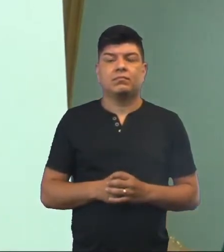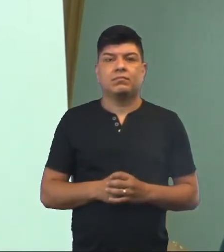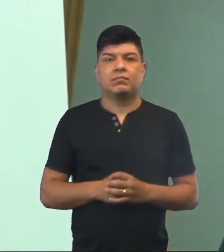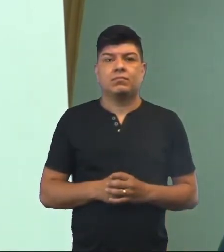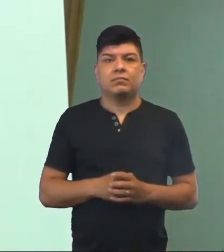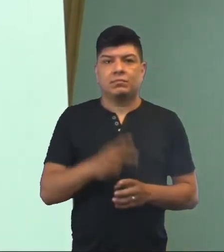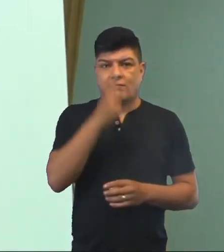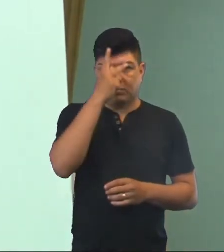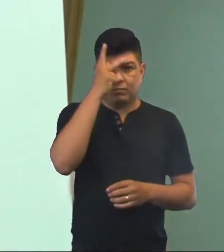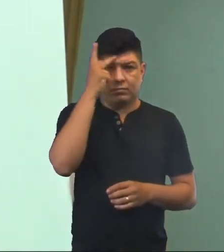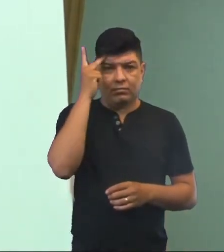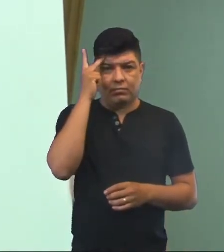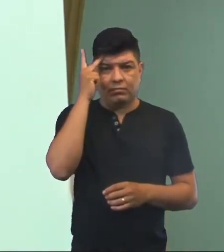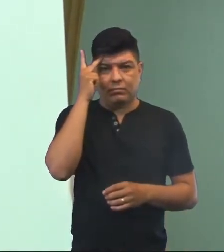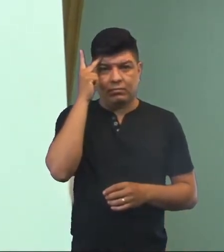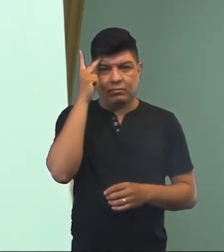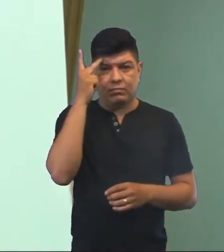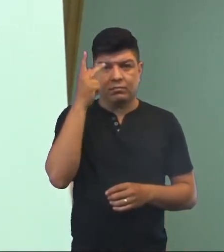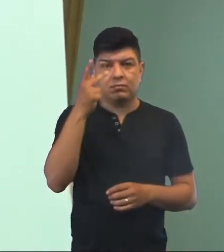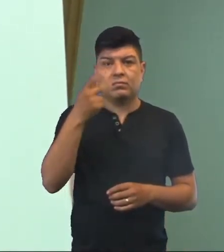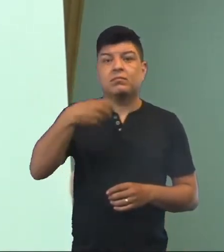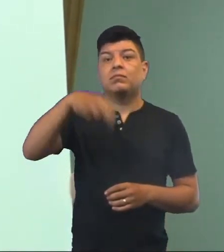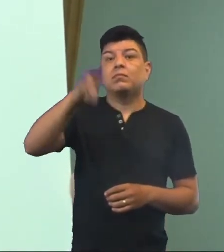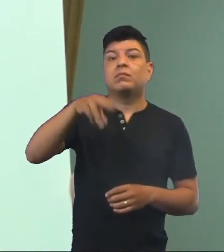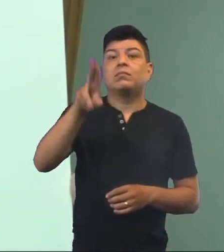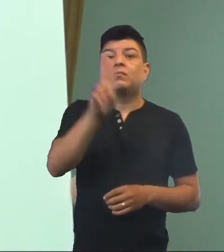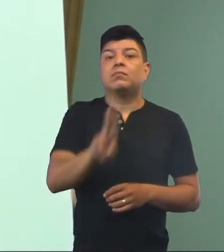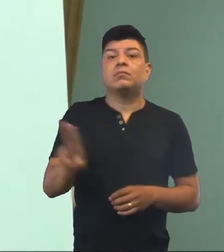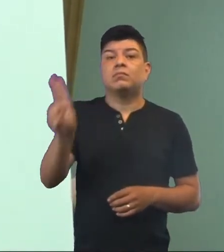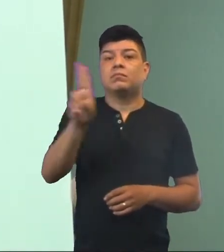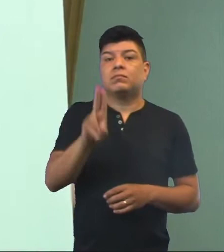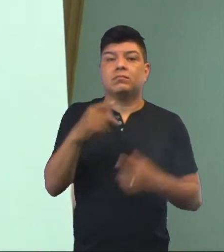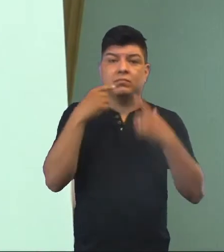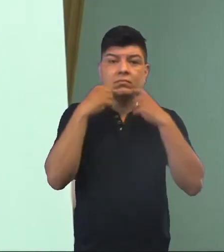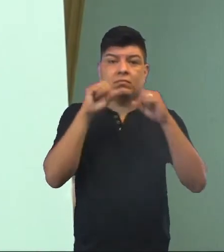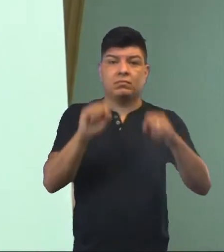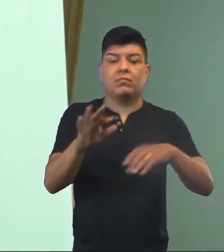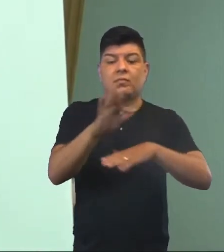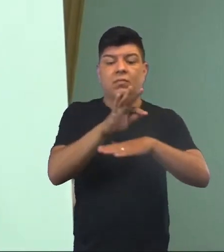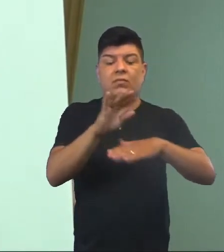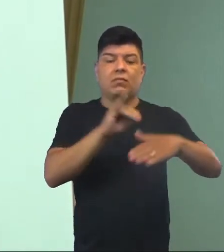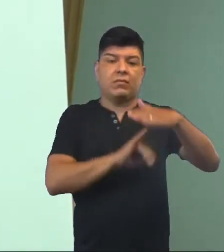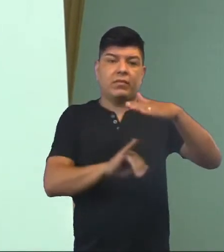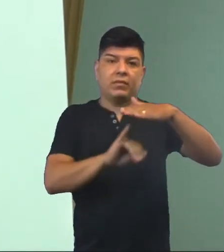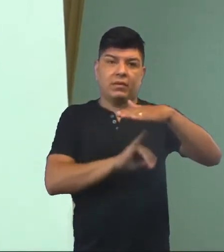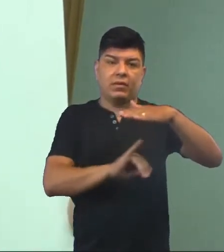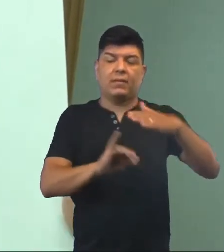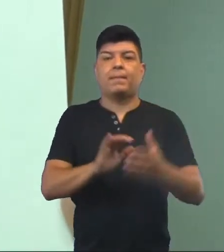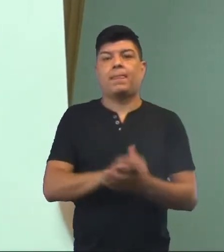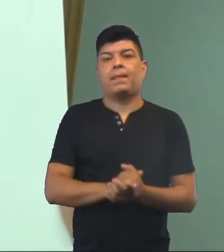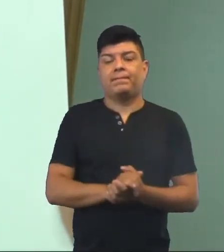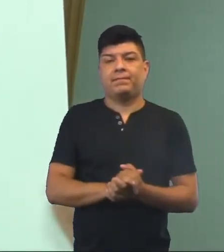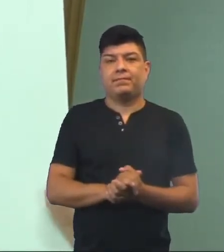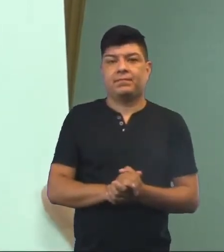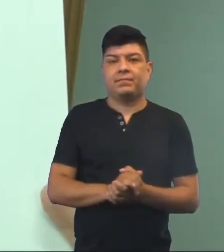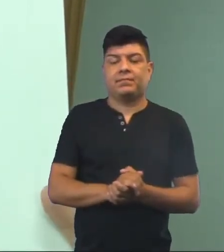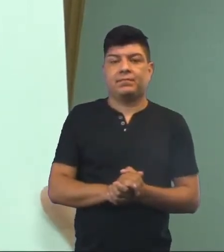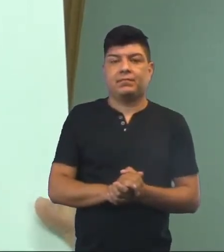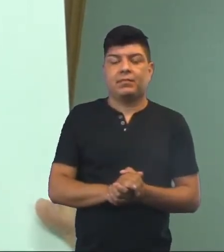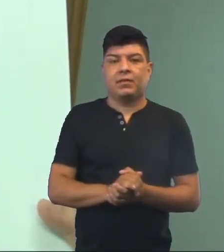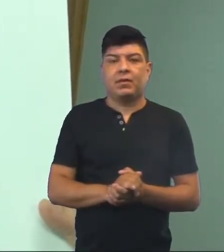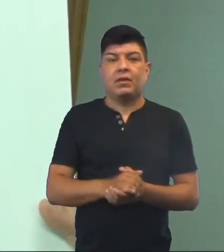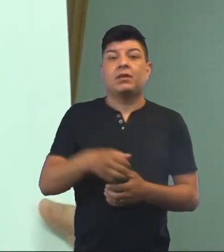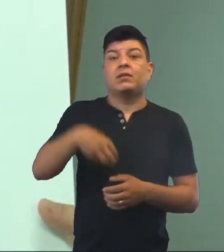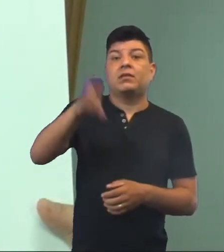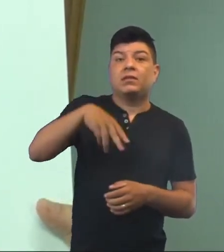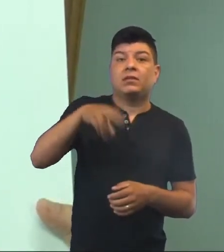Ó, pessoas com quem devemos usar a linguagem, né, tanto formal quanto informal. Vamos ver com quem